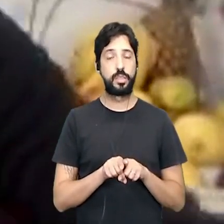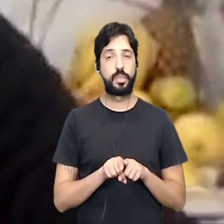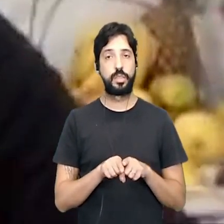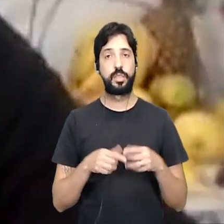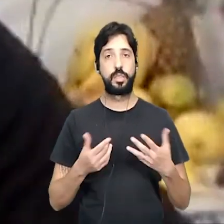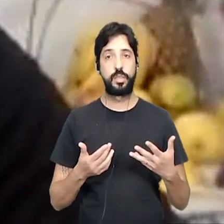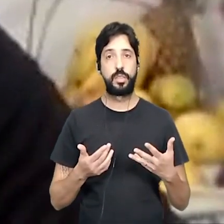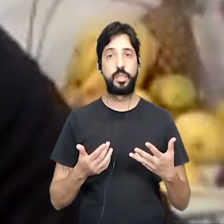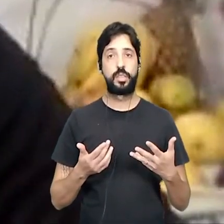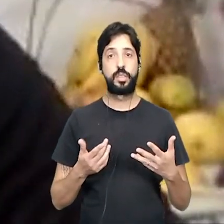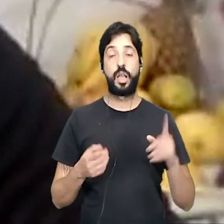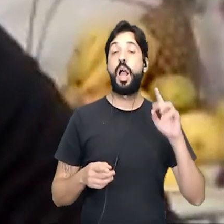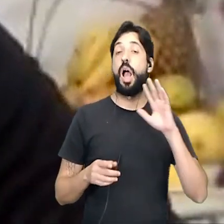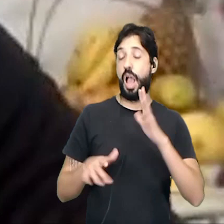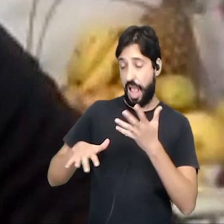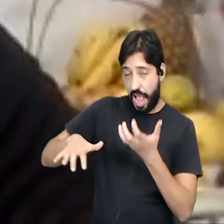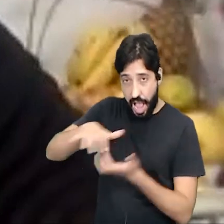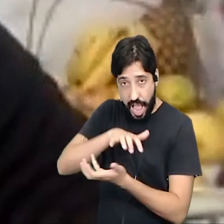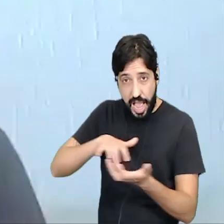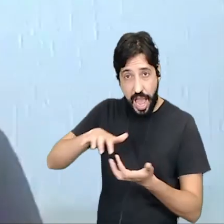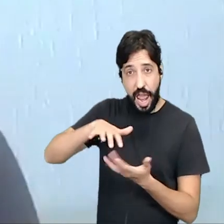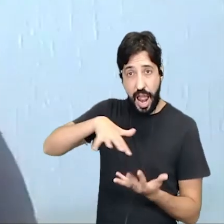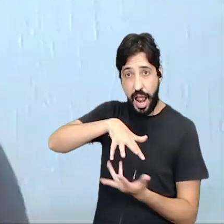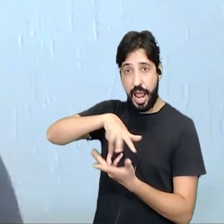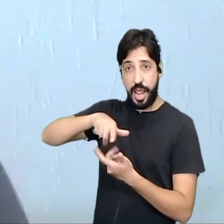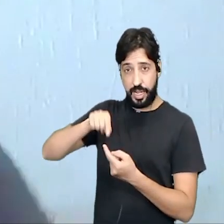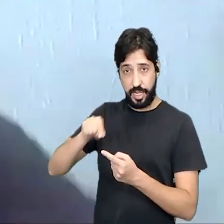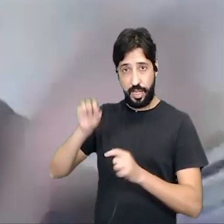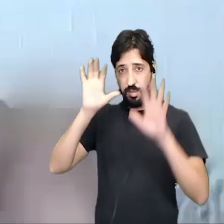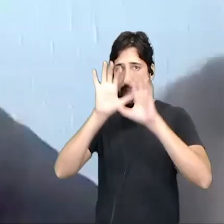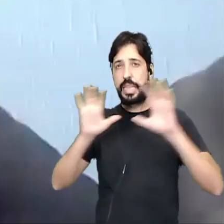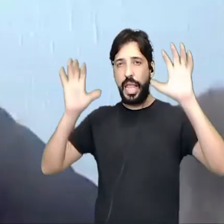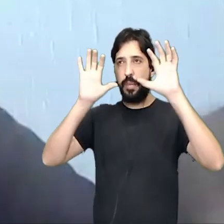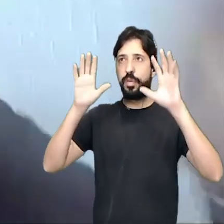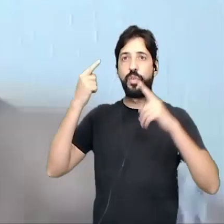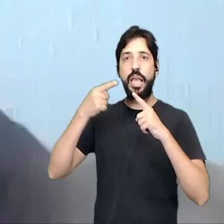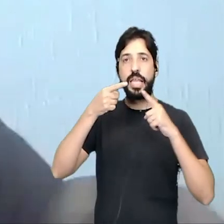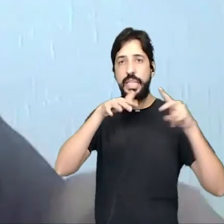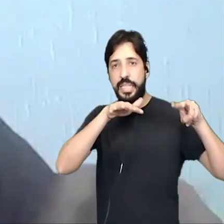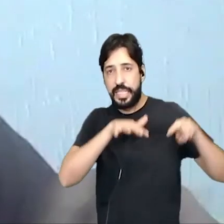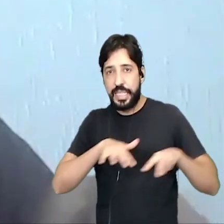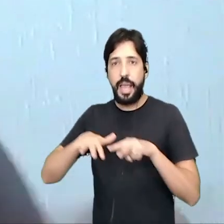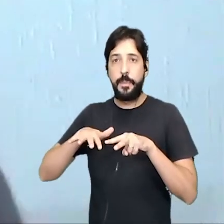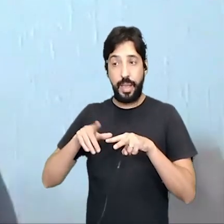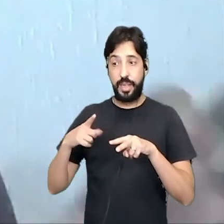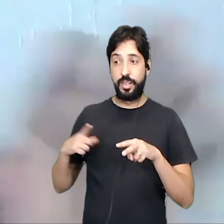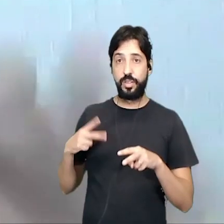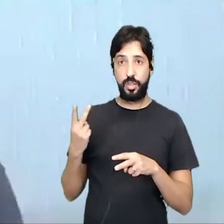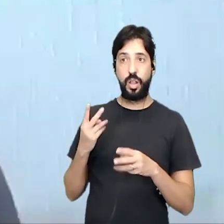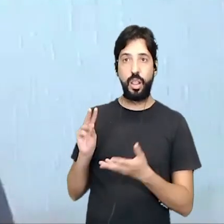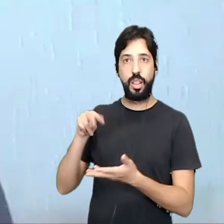assim. E quando no meio do... A greve global do clima foi